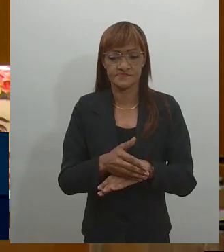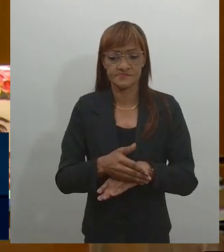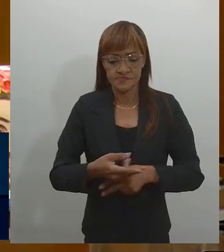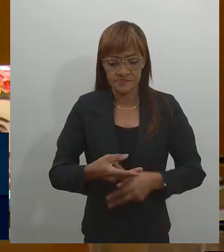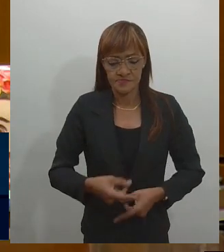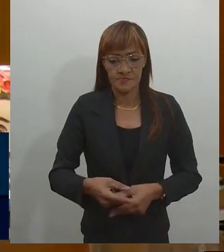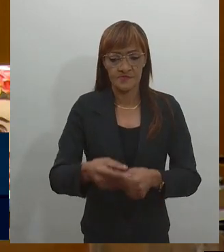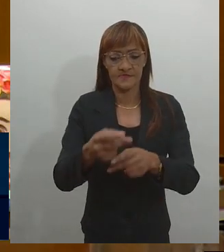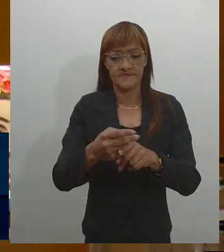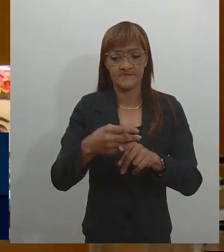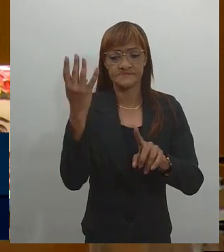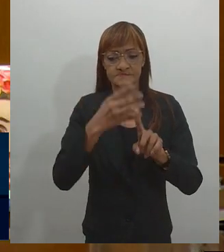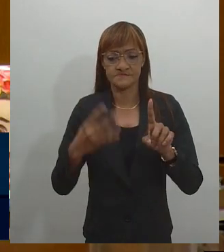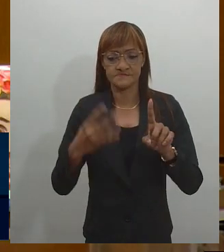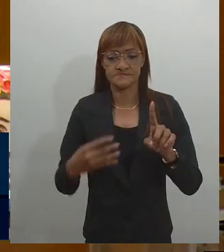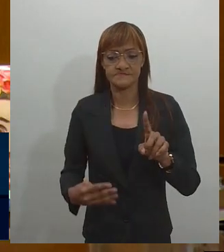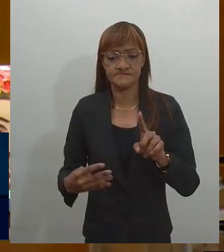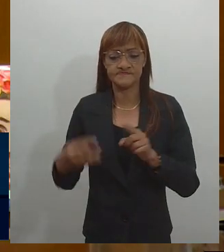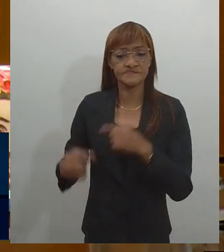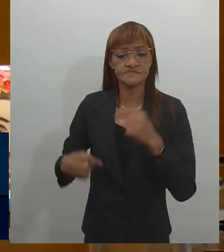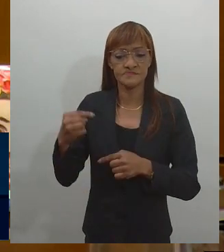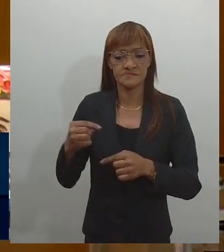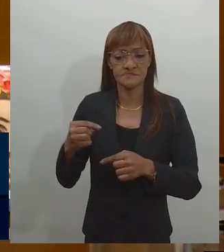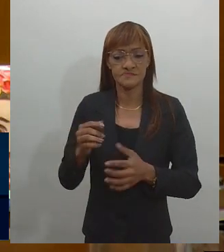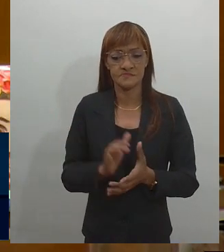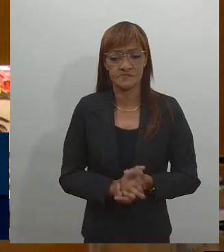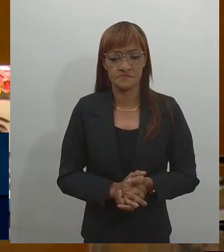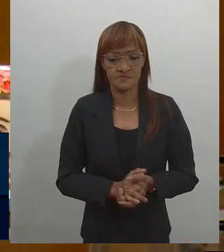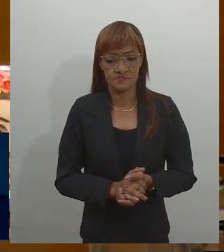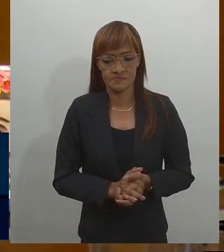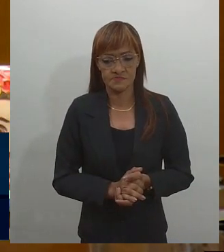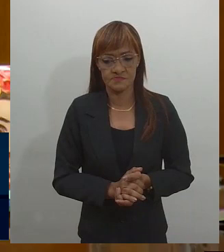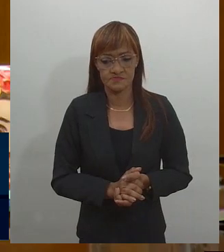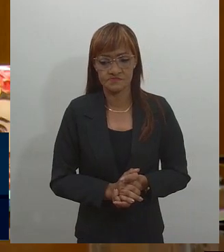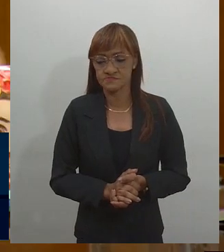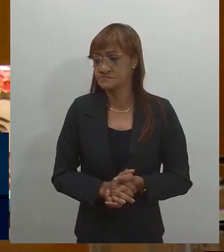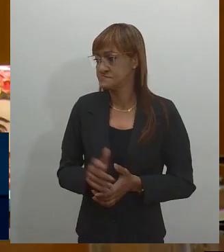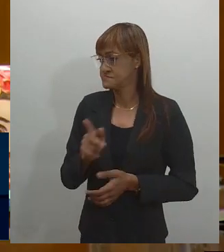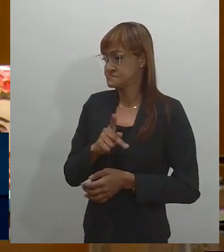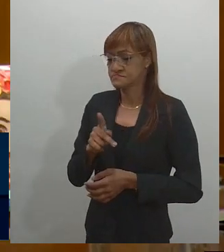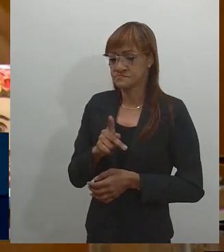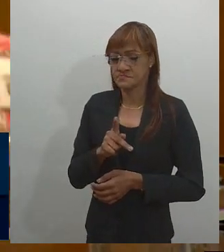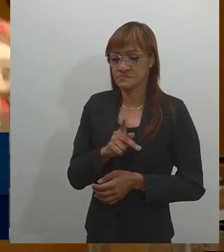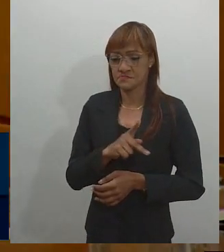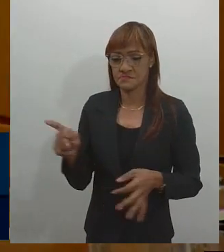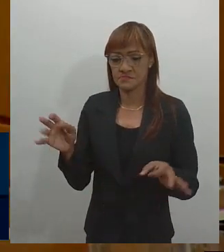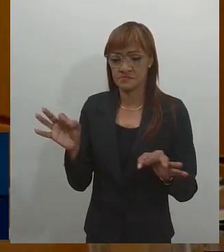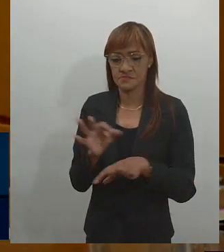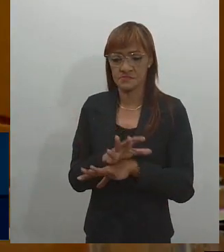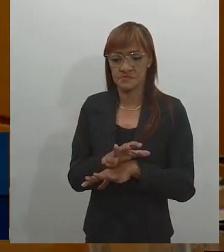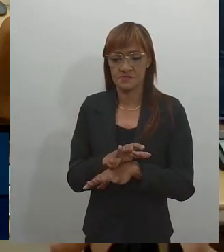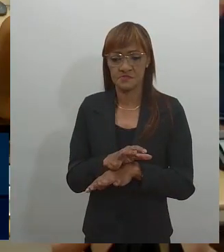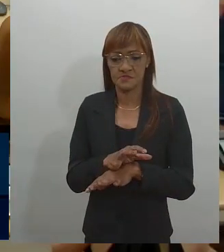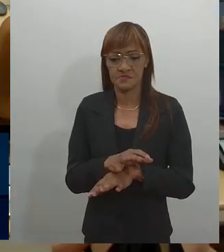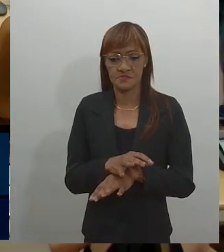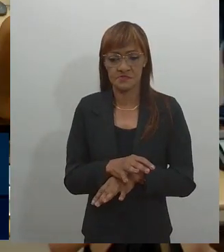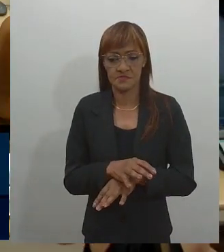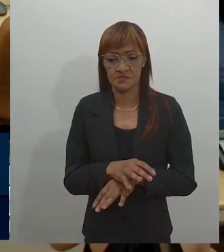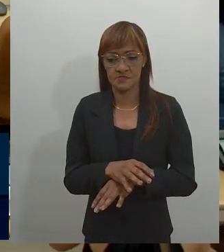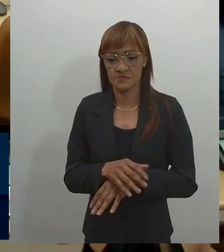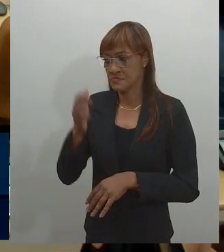política. É isso, senhor. Pode concluir. Muito obrigado. Com a palavra, deputado